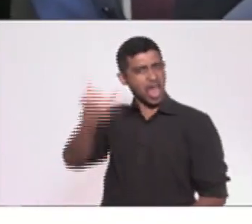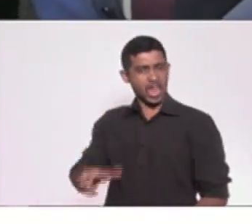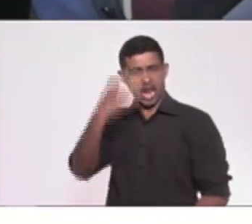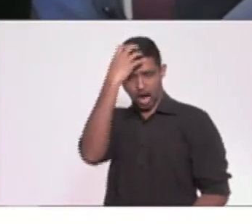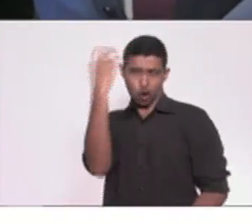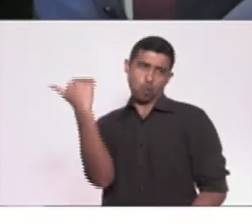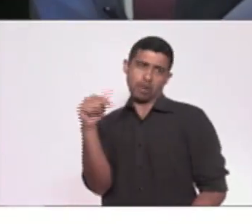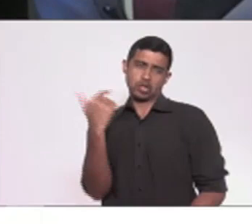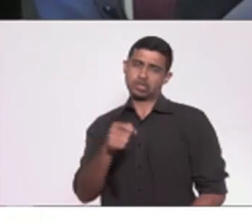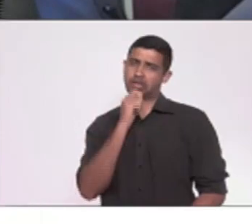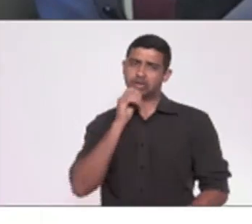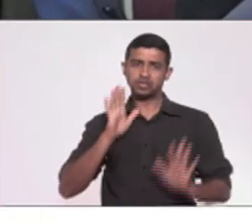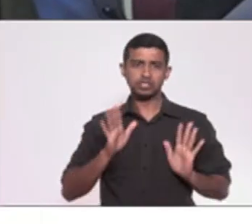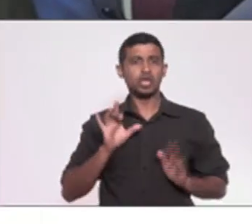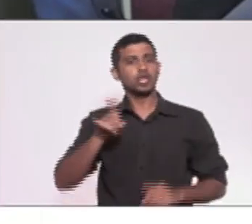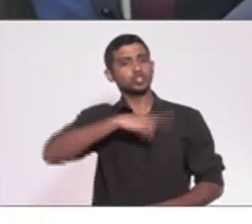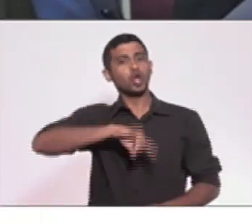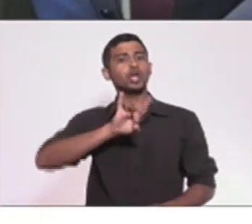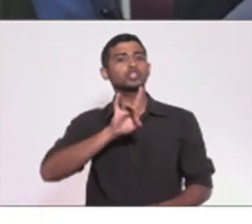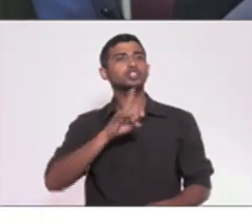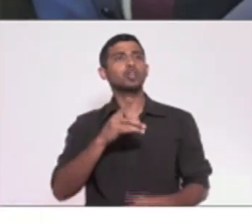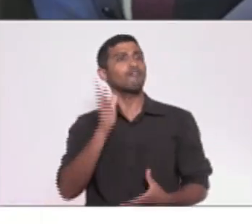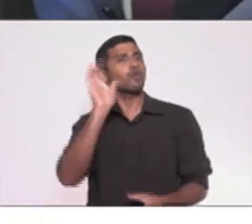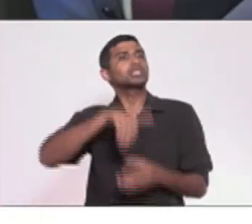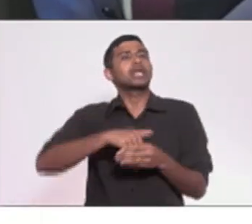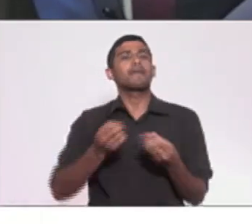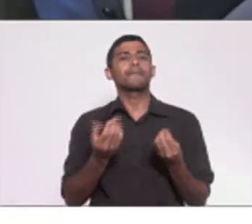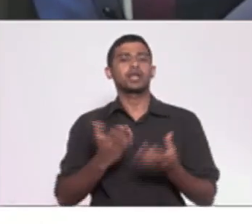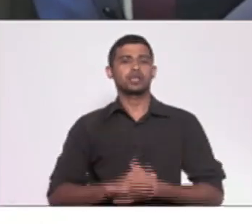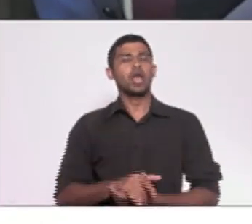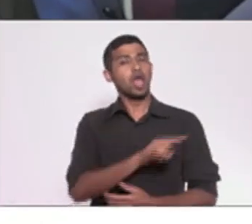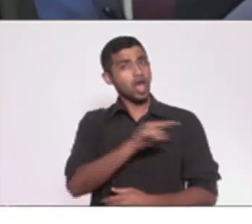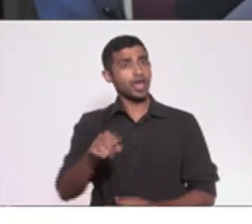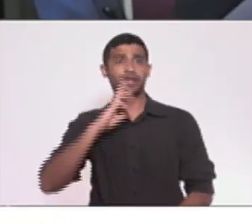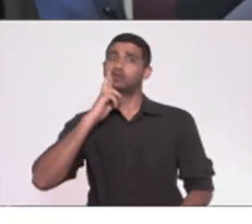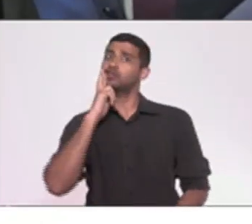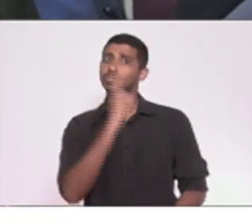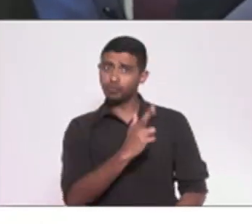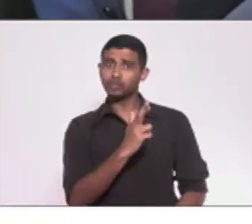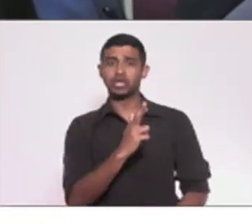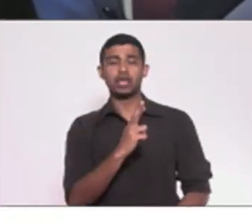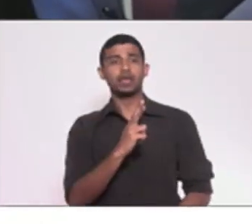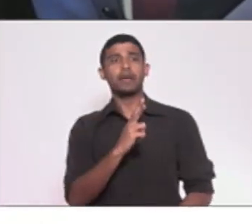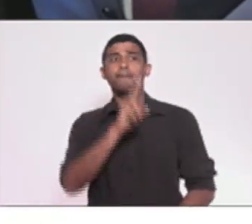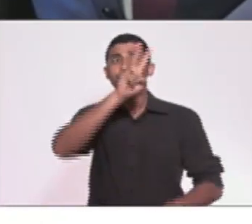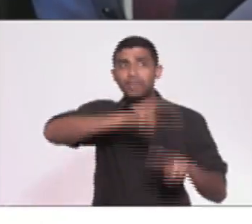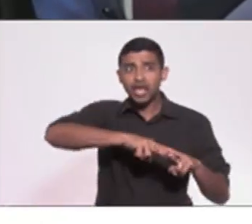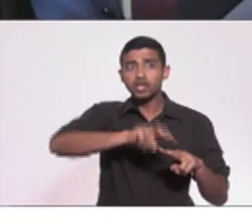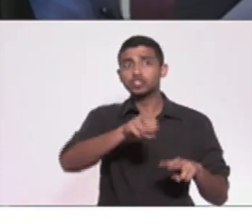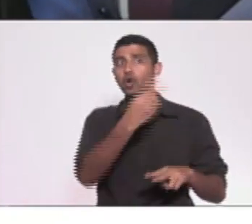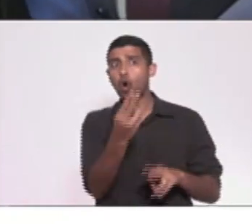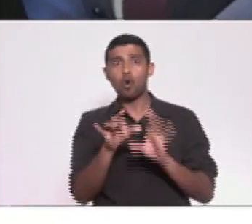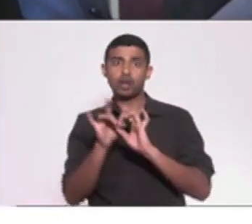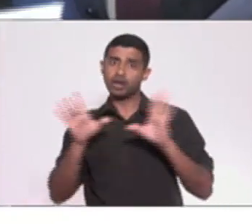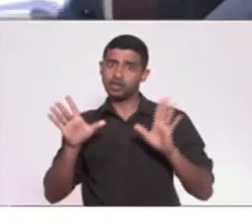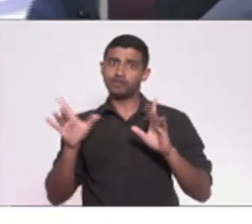Simplesmente estaremos votando para que eles possam responder em liberdade ou continuarem